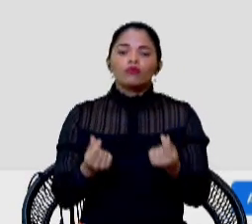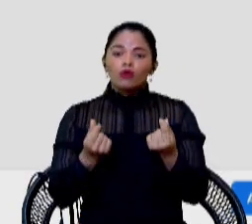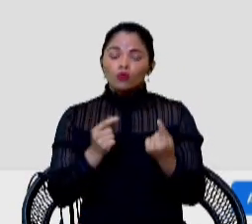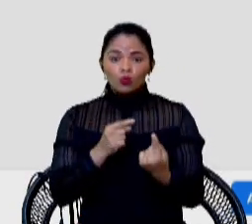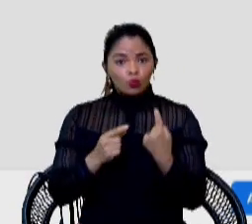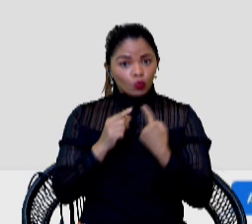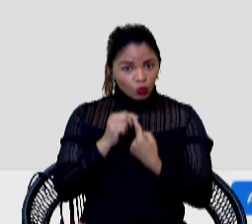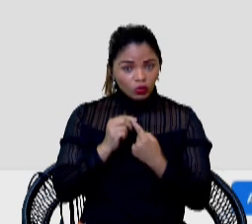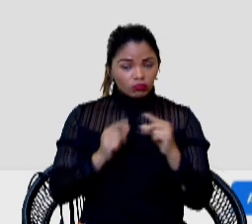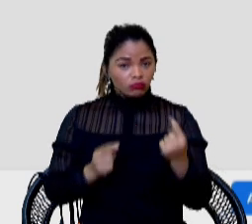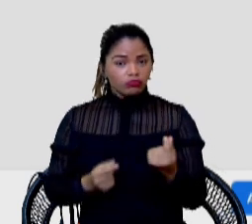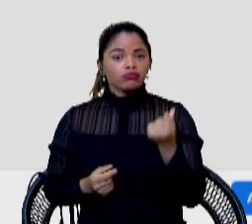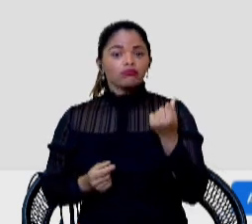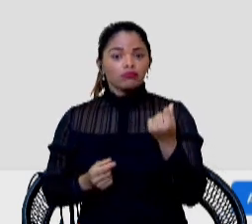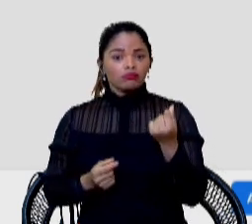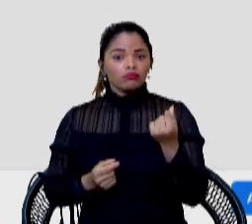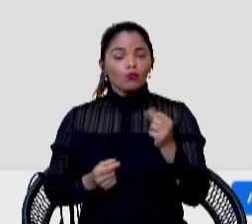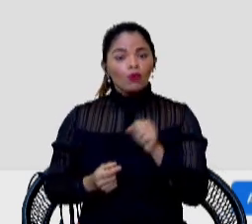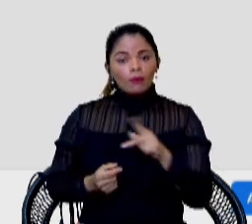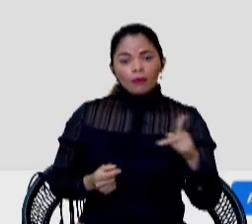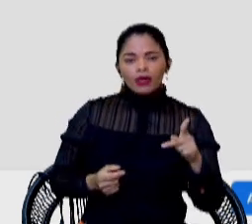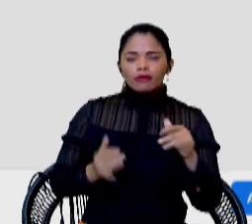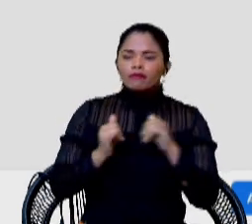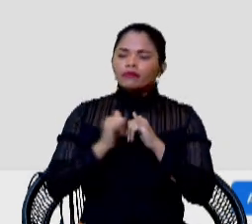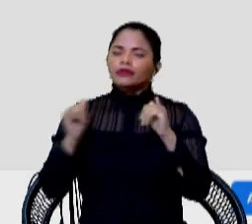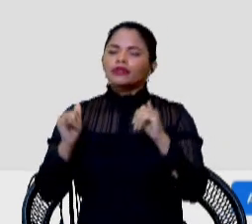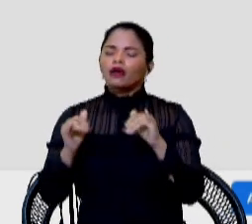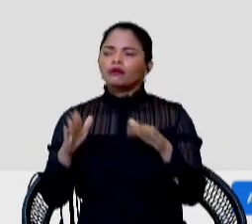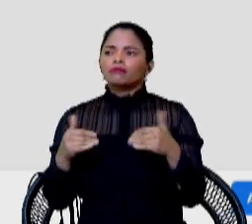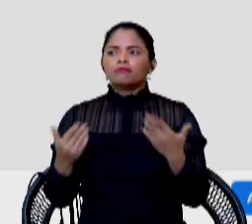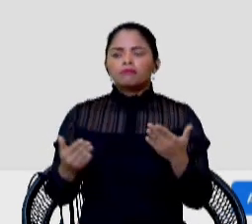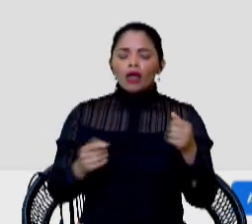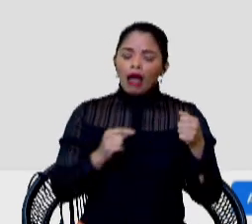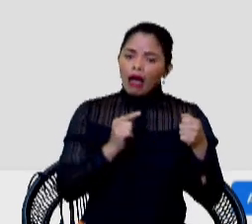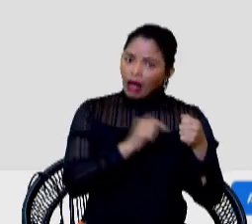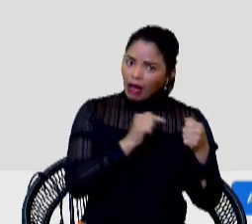único, né? E aí a plataforma vai falar: ah, o A